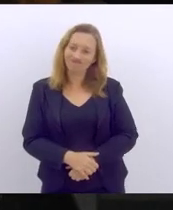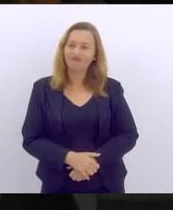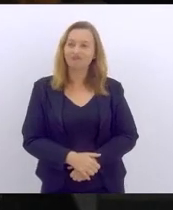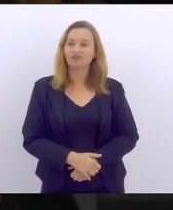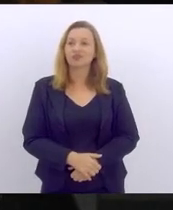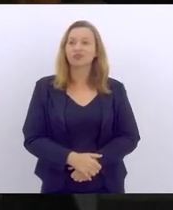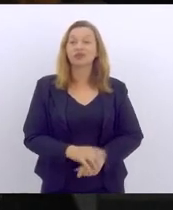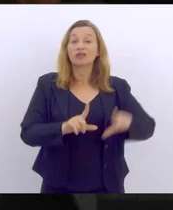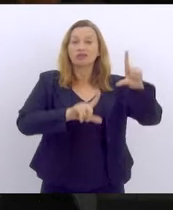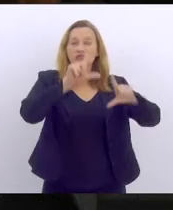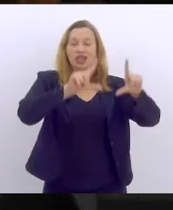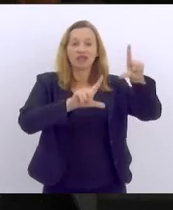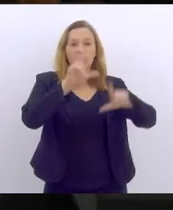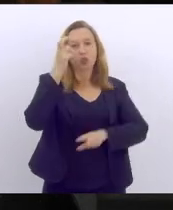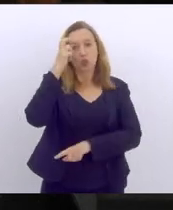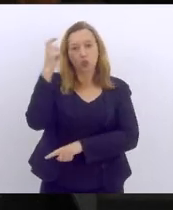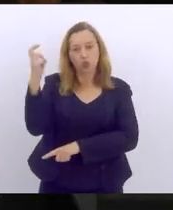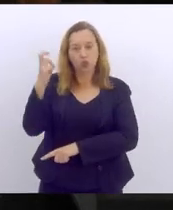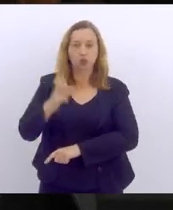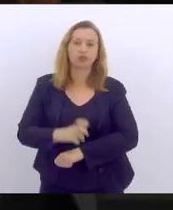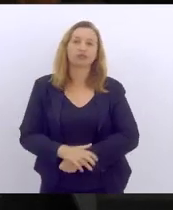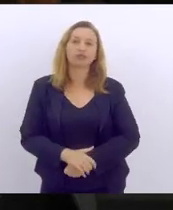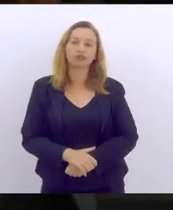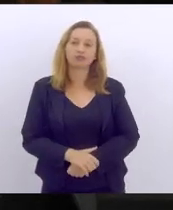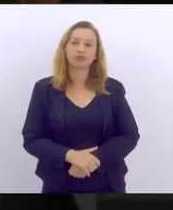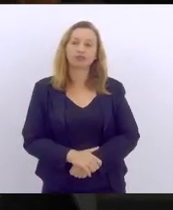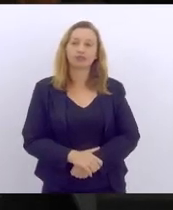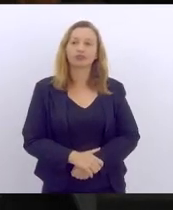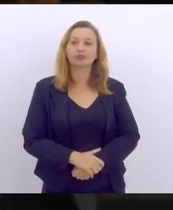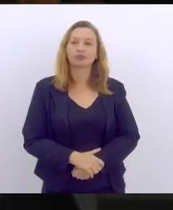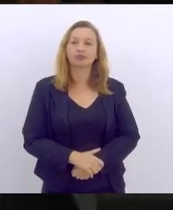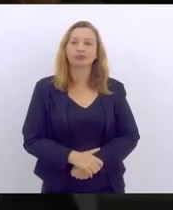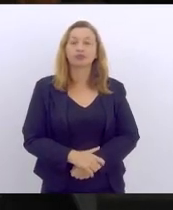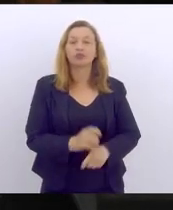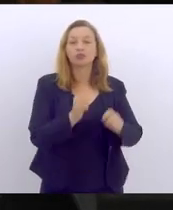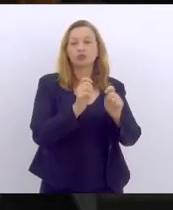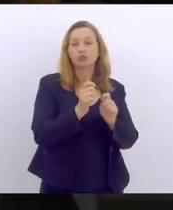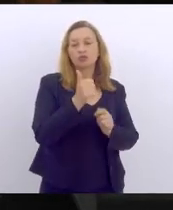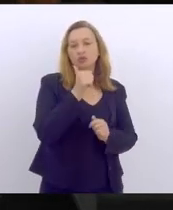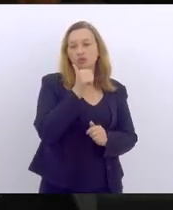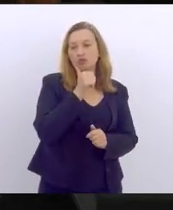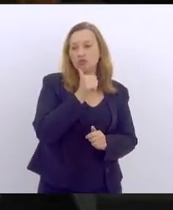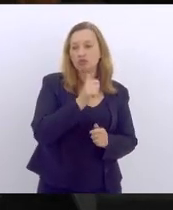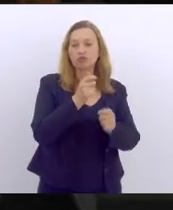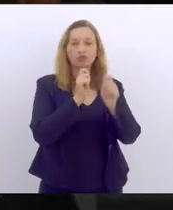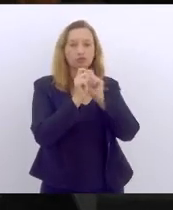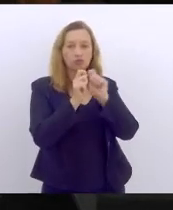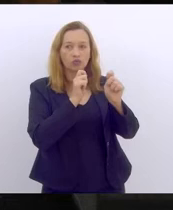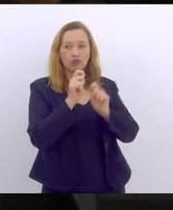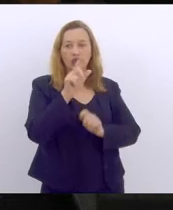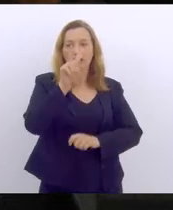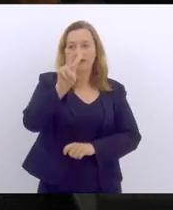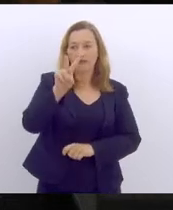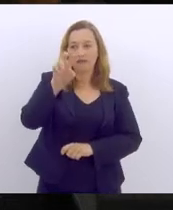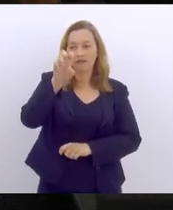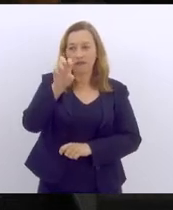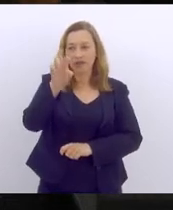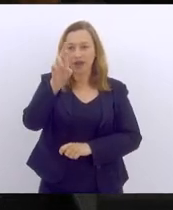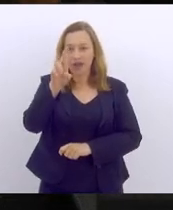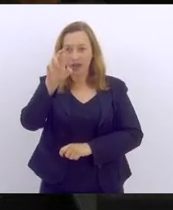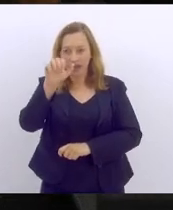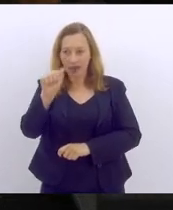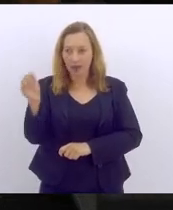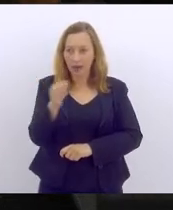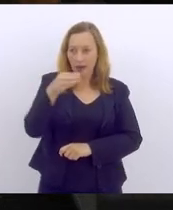na TV Cultura com a jornalista Vera Magalhães